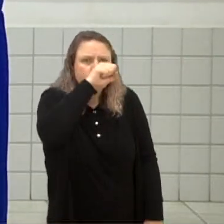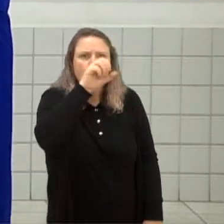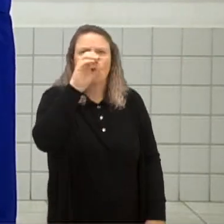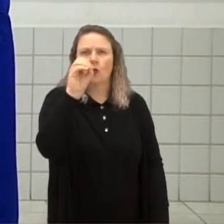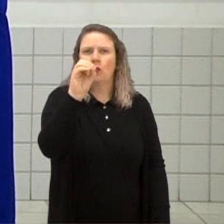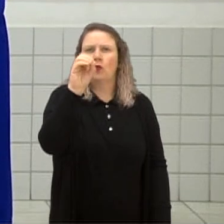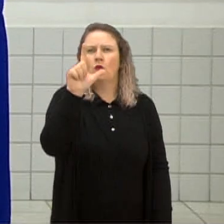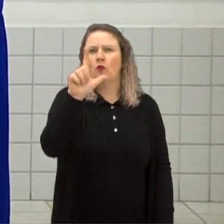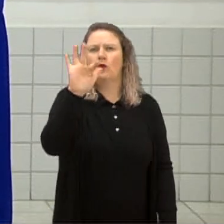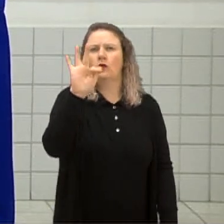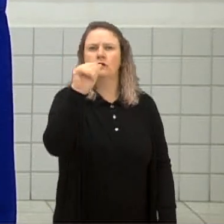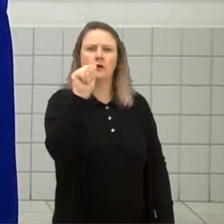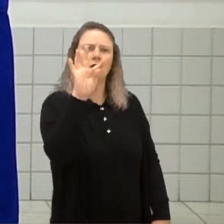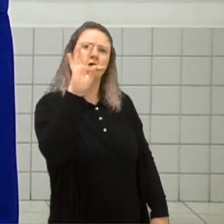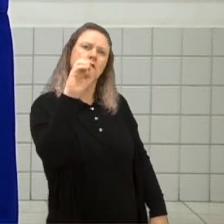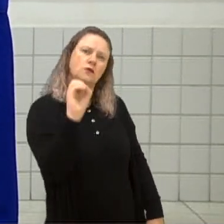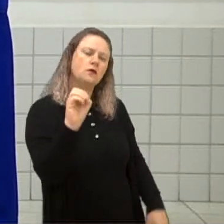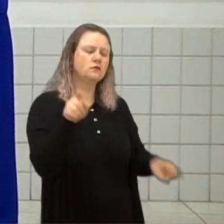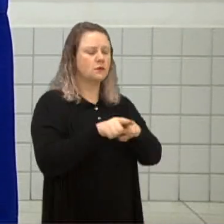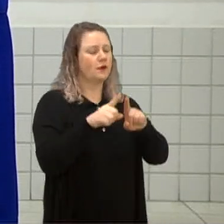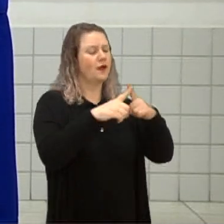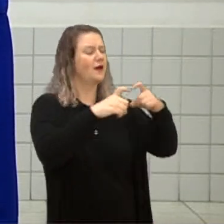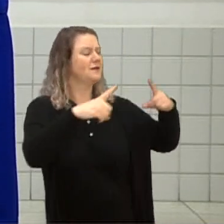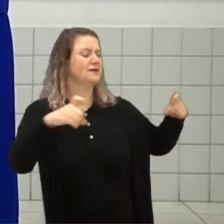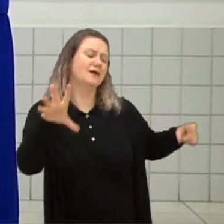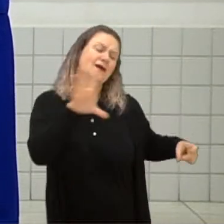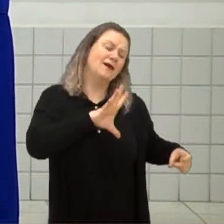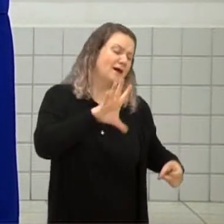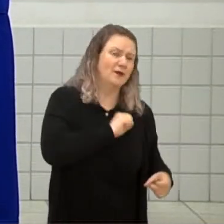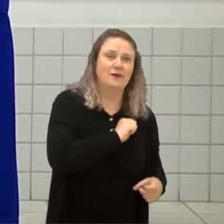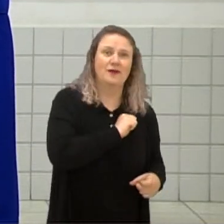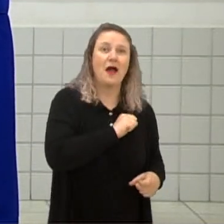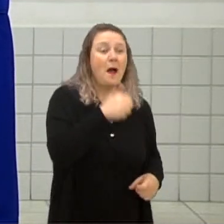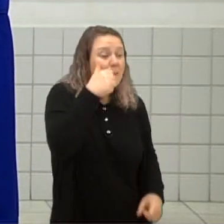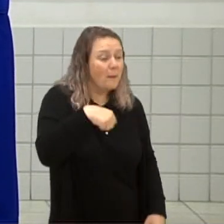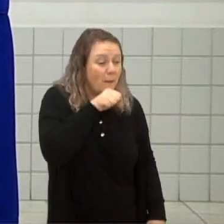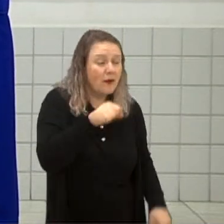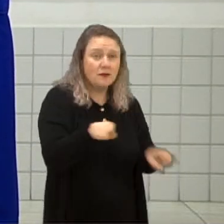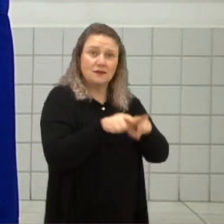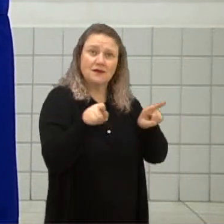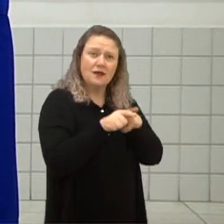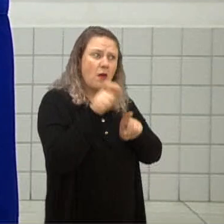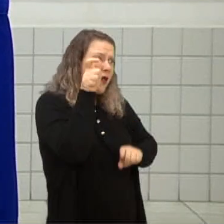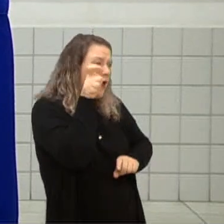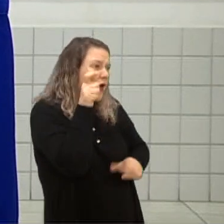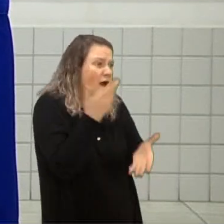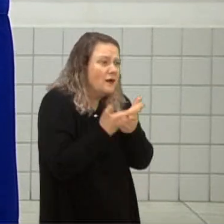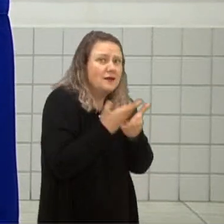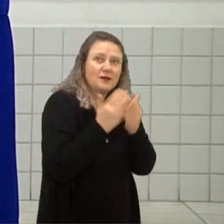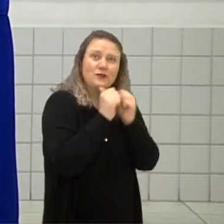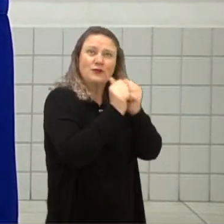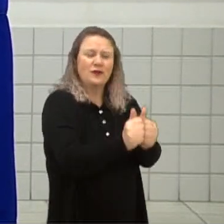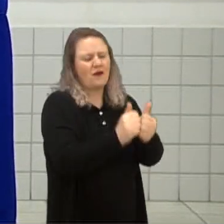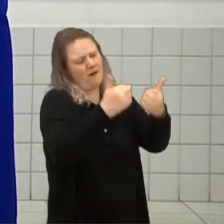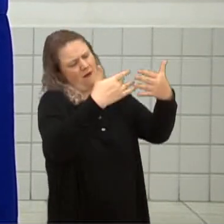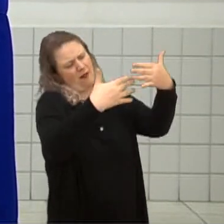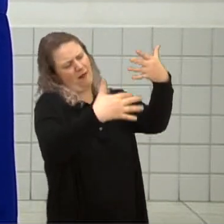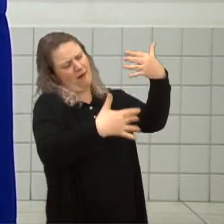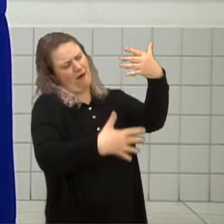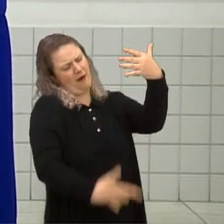a Esther falou. Eu amo, minha mãe assiste às aulas com você. E tem